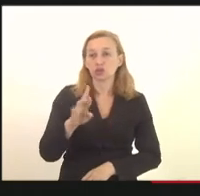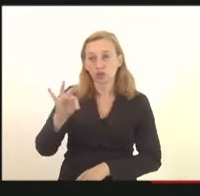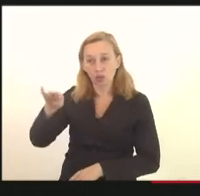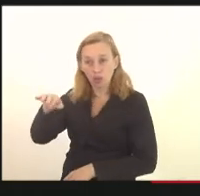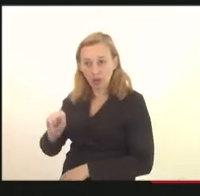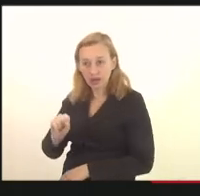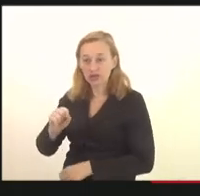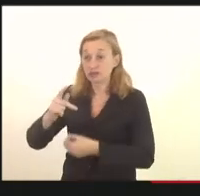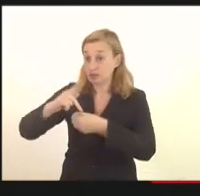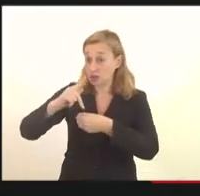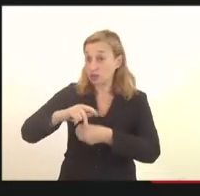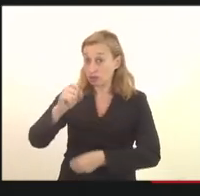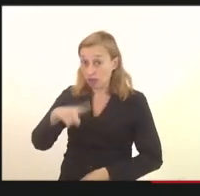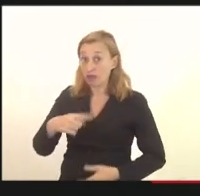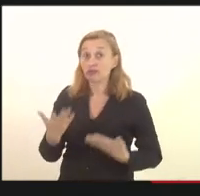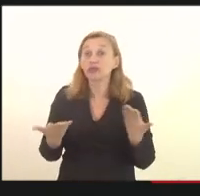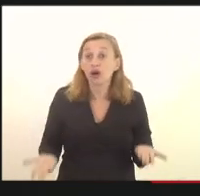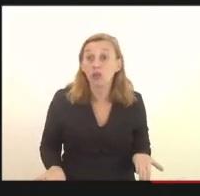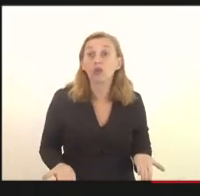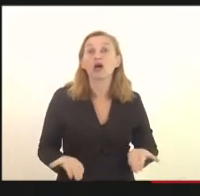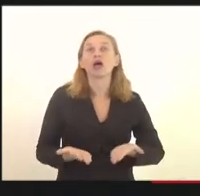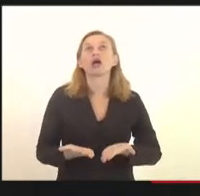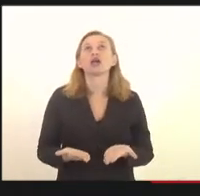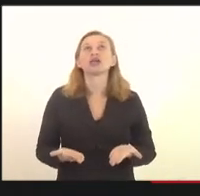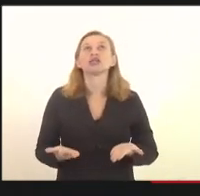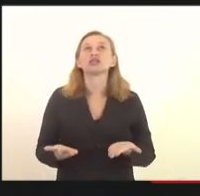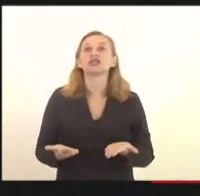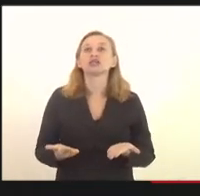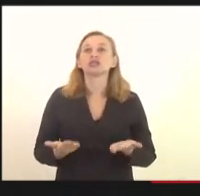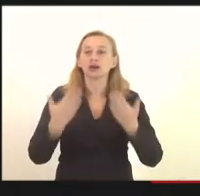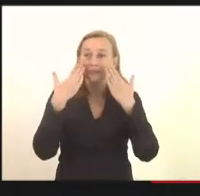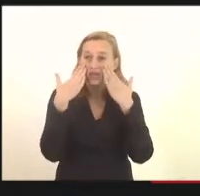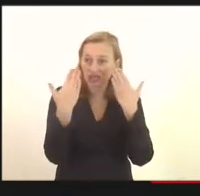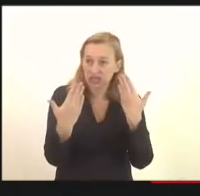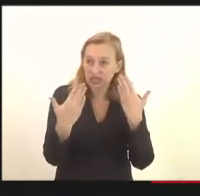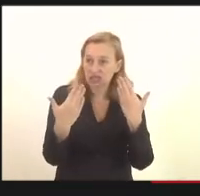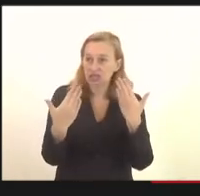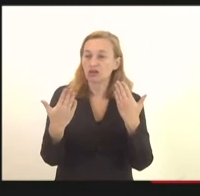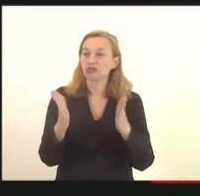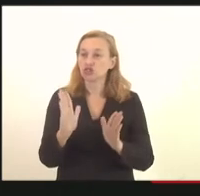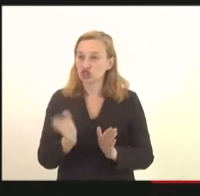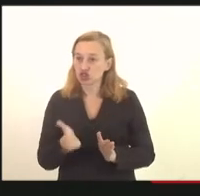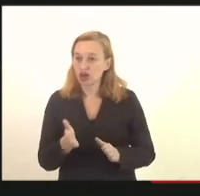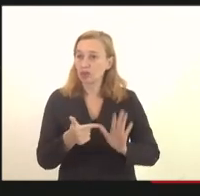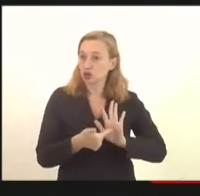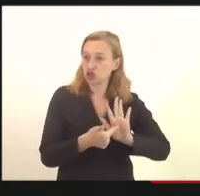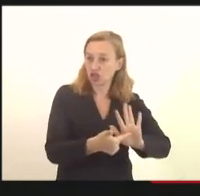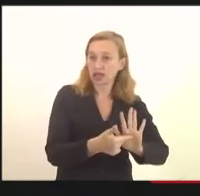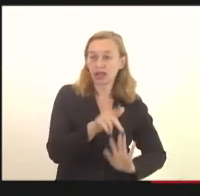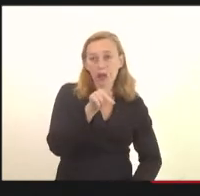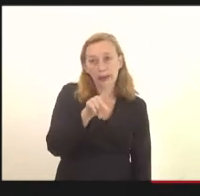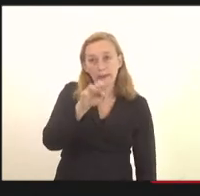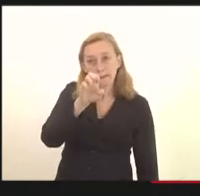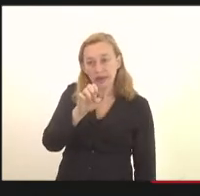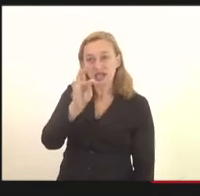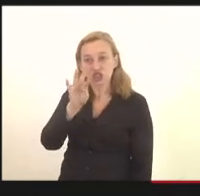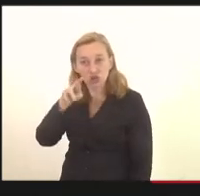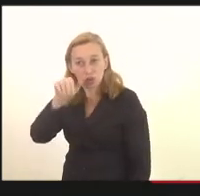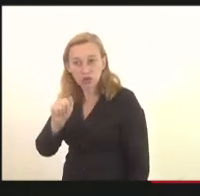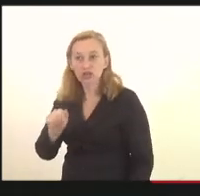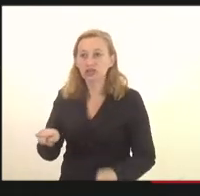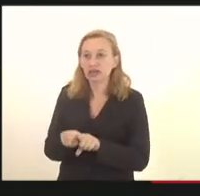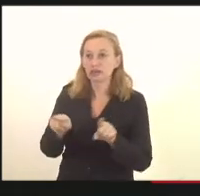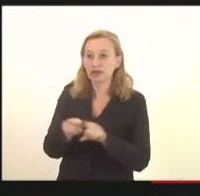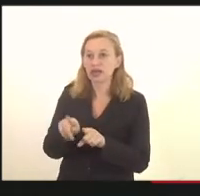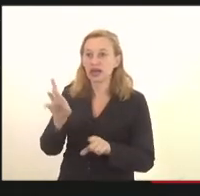de petróleo. Então, nas exposições que foram feitas, tanto pela Petronas quanto pela Repsol,